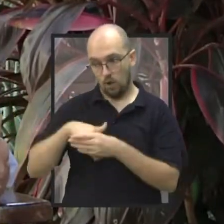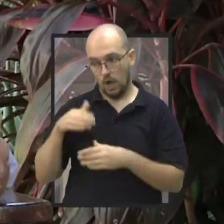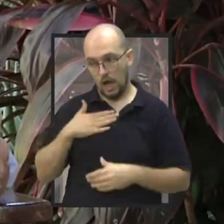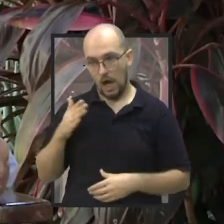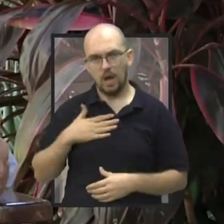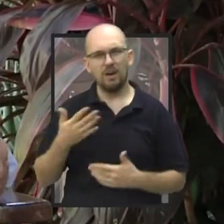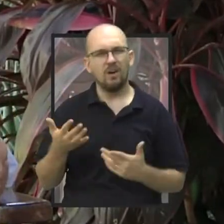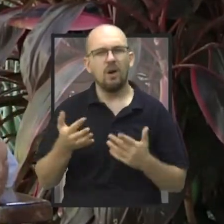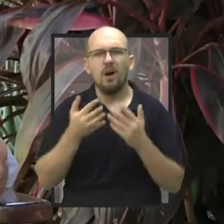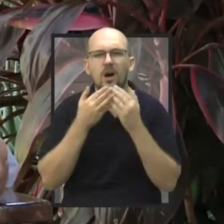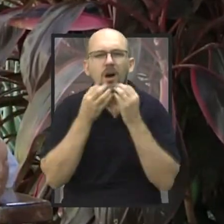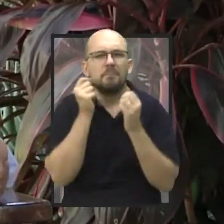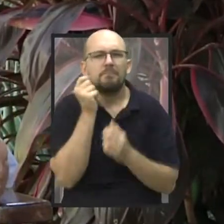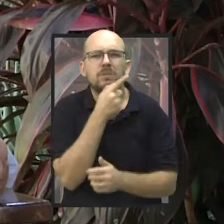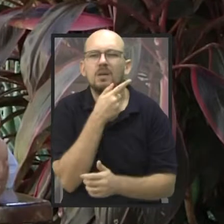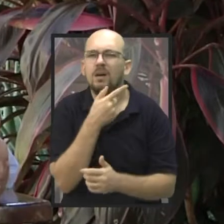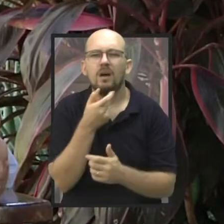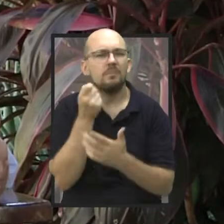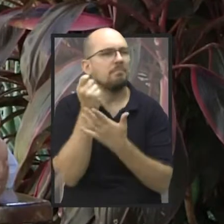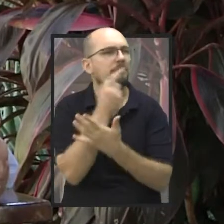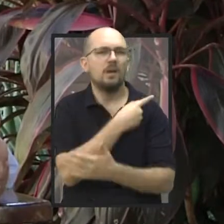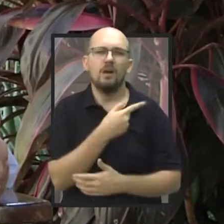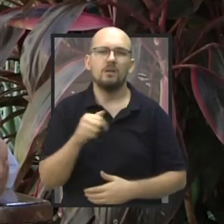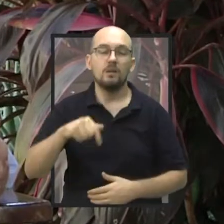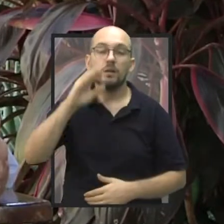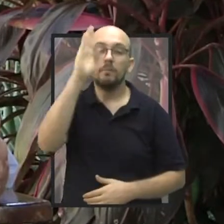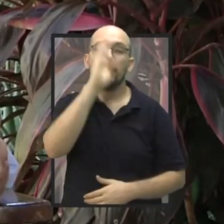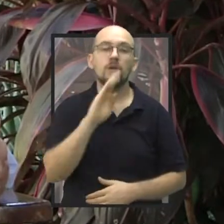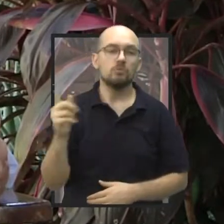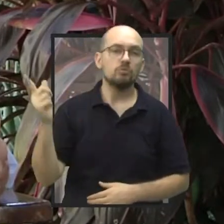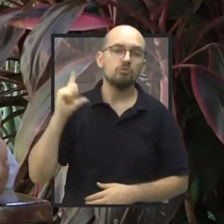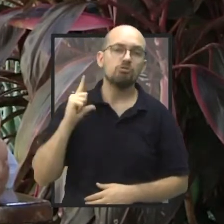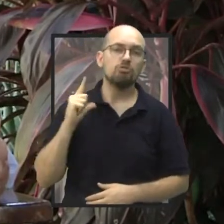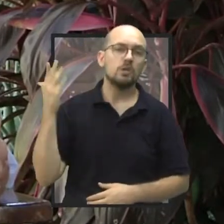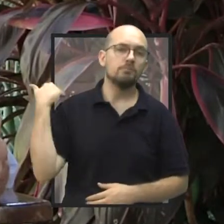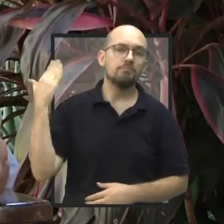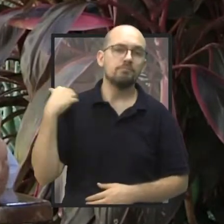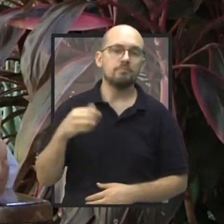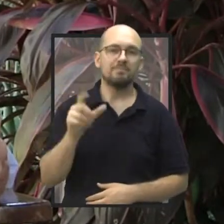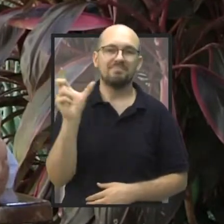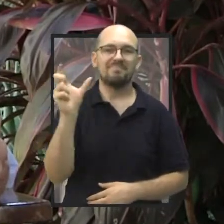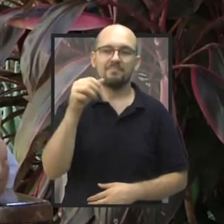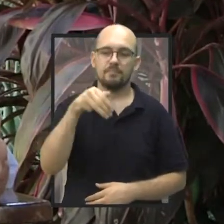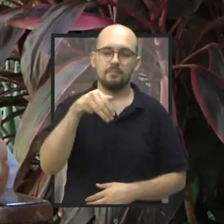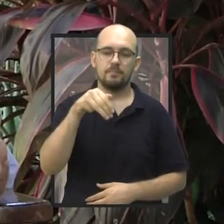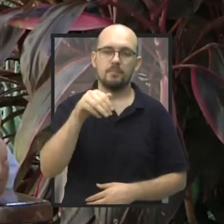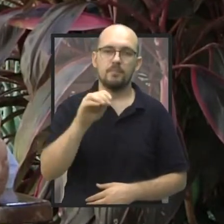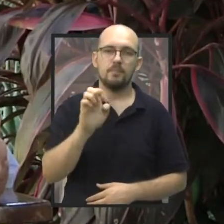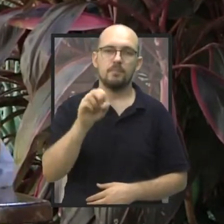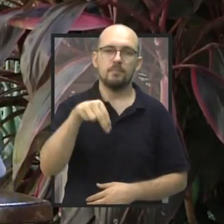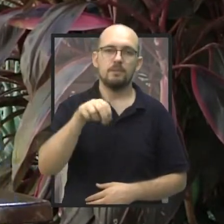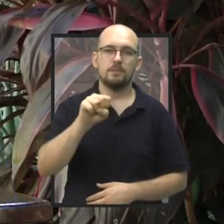é ridículo. Isso é ridículo. No Brasil existiu o mensalão.